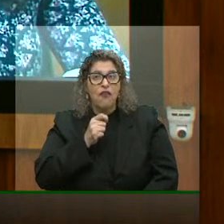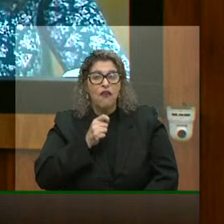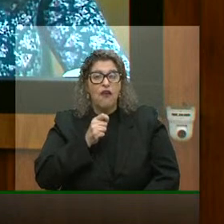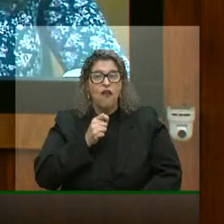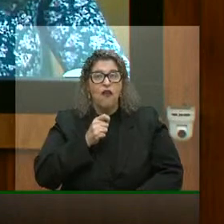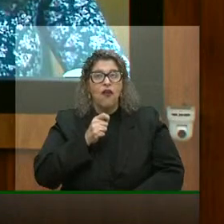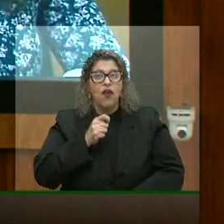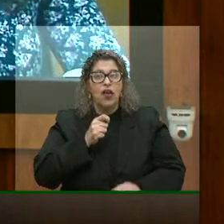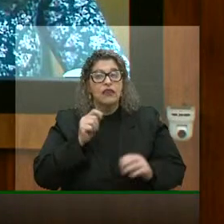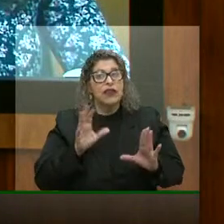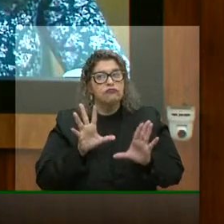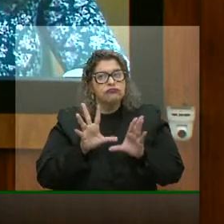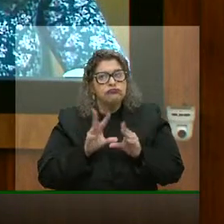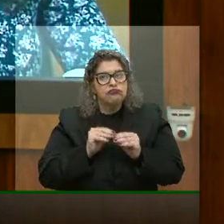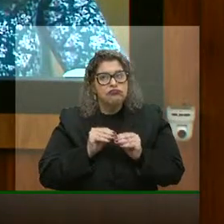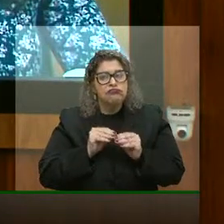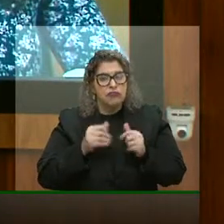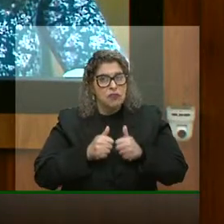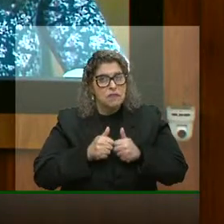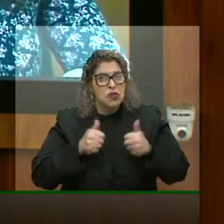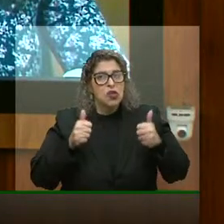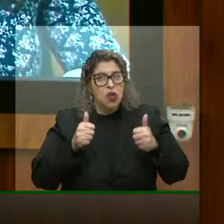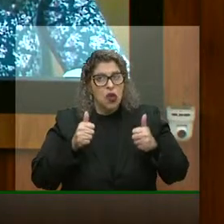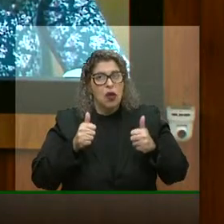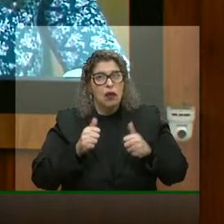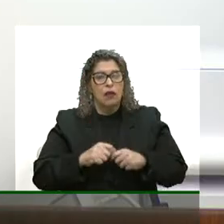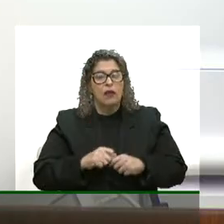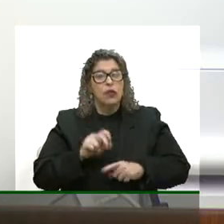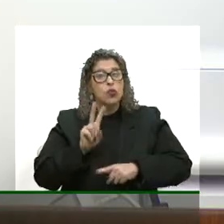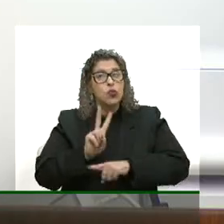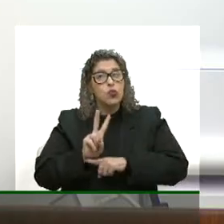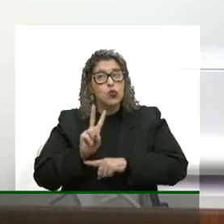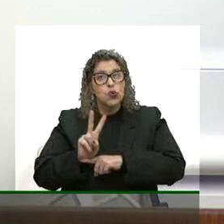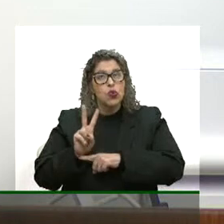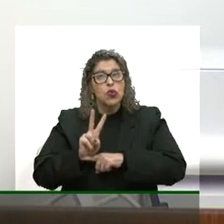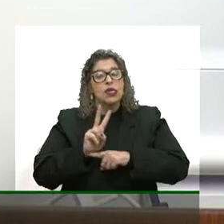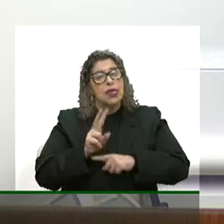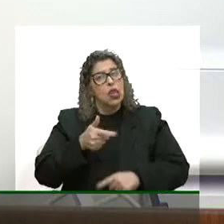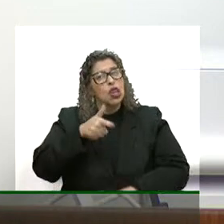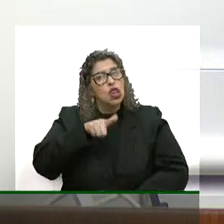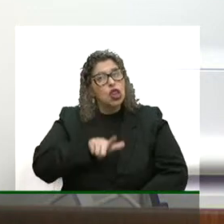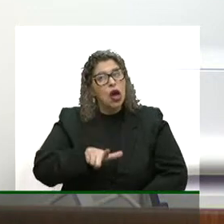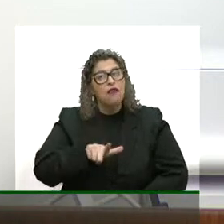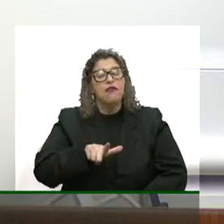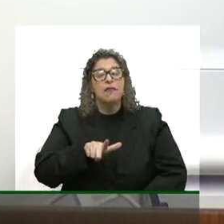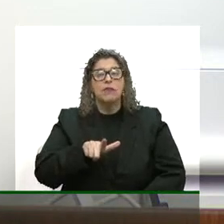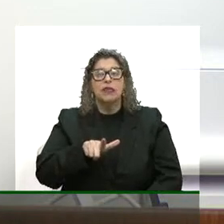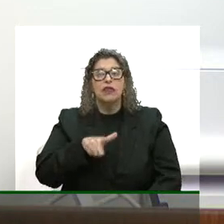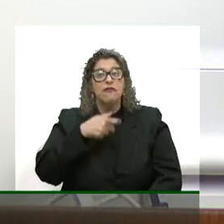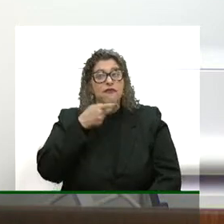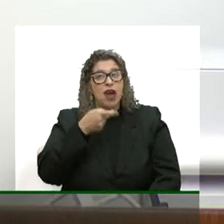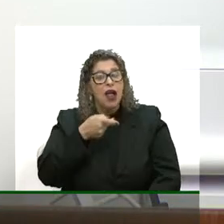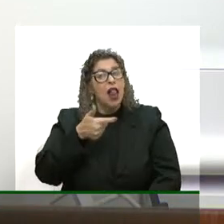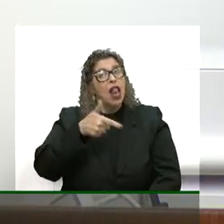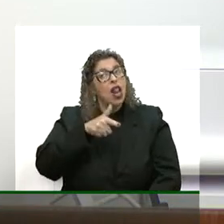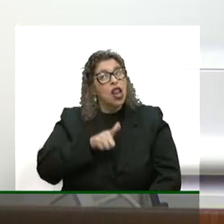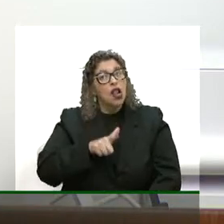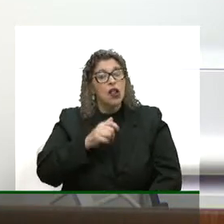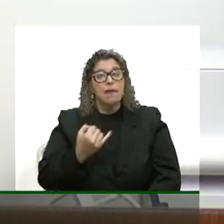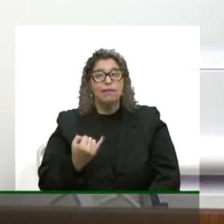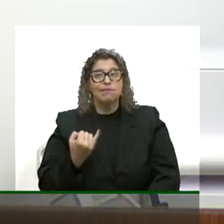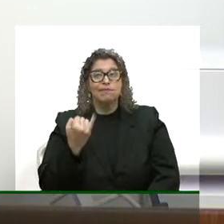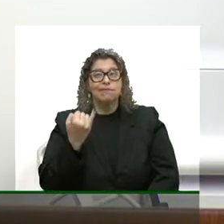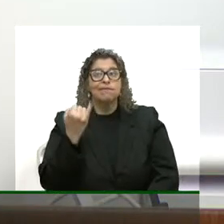muito ruído, daí não tem como ouvir. E isso é um outro ponto que, novamente, aqui vamos ressaltar aí da importância